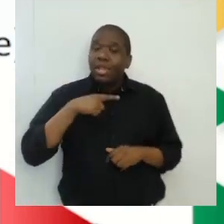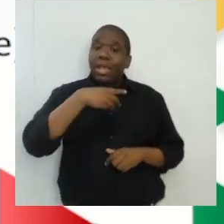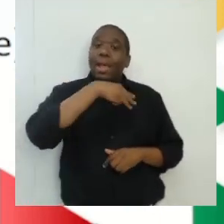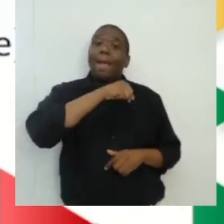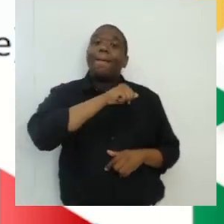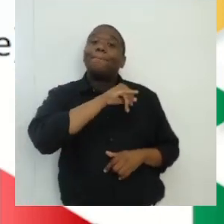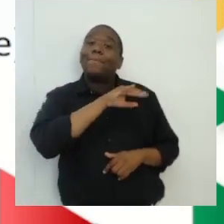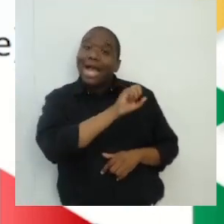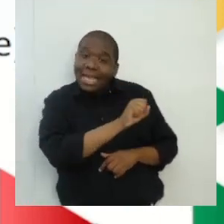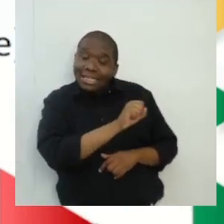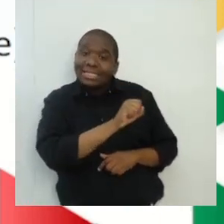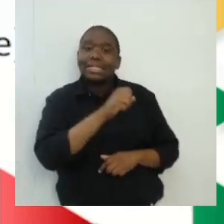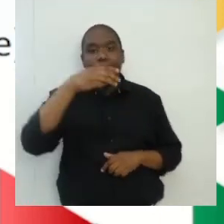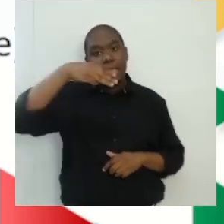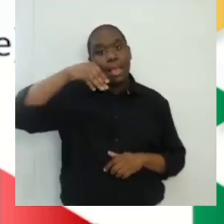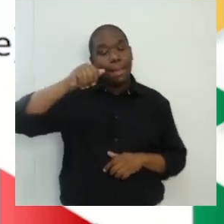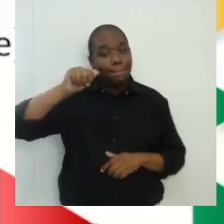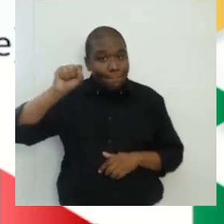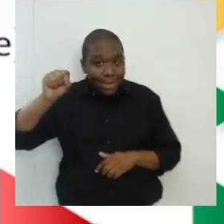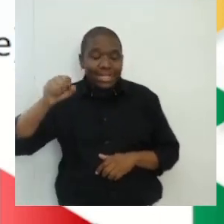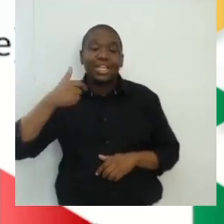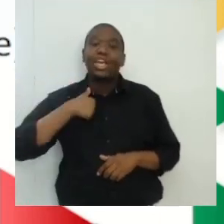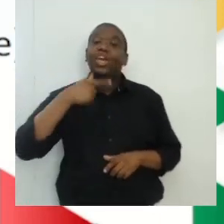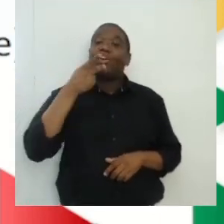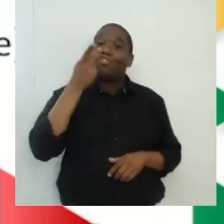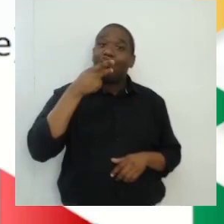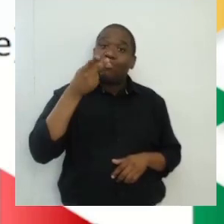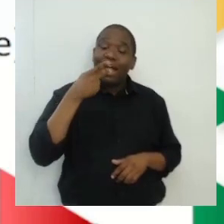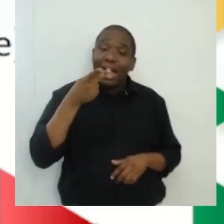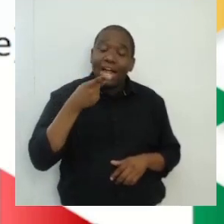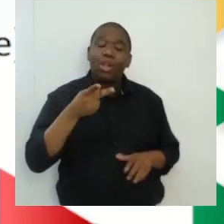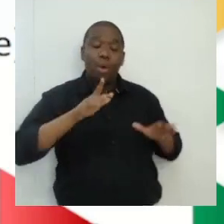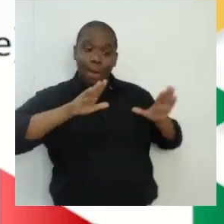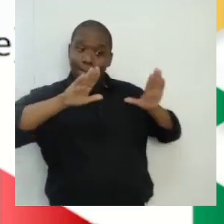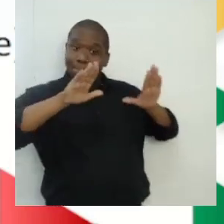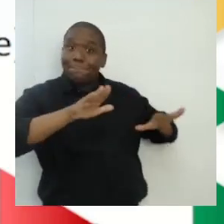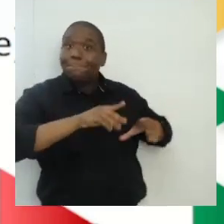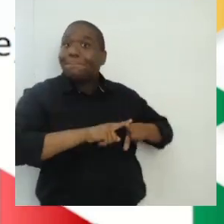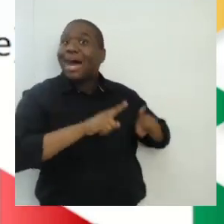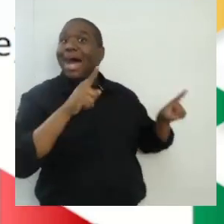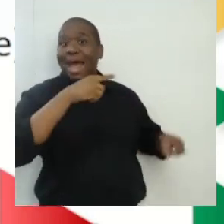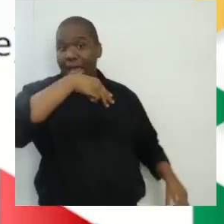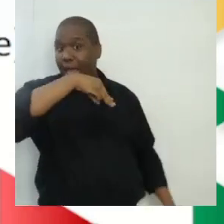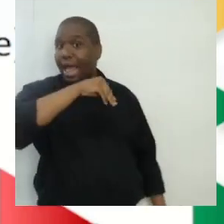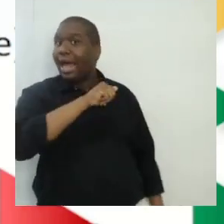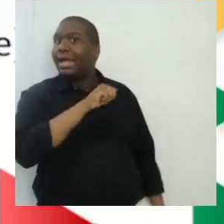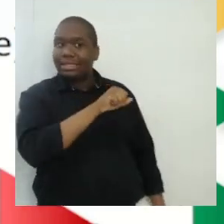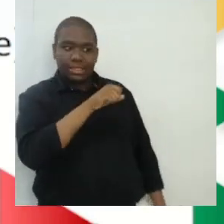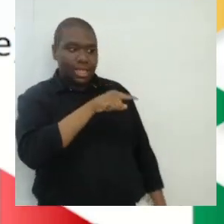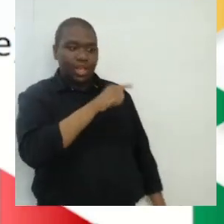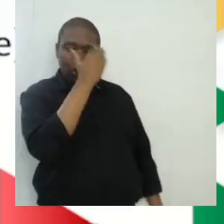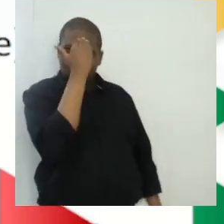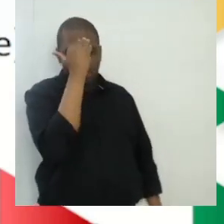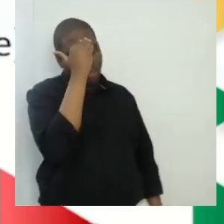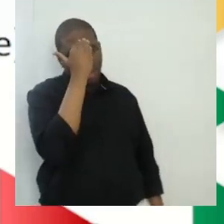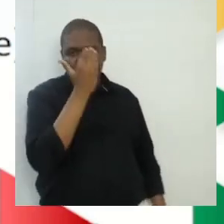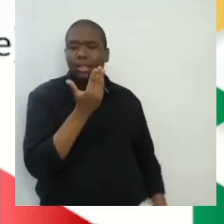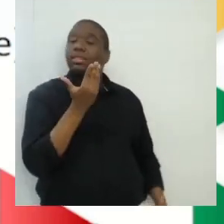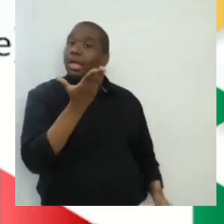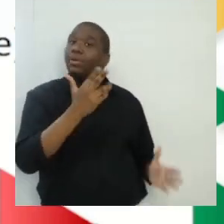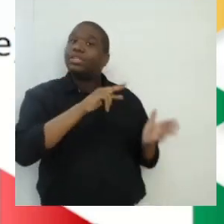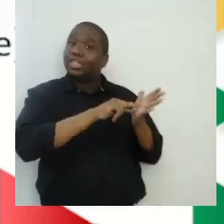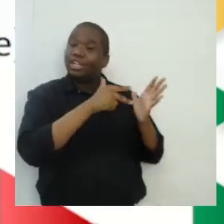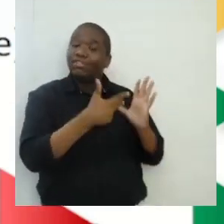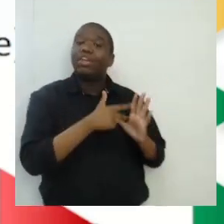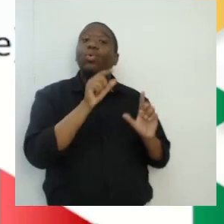mais com o i. Eu falo, mas ele nunca entende. Esse mais sem o i dá